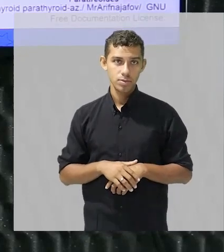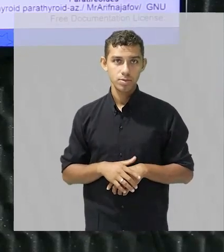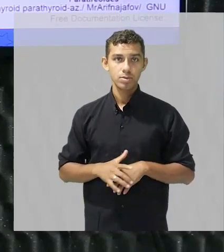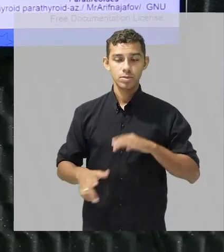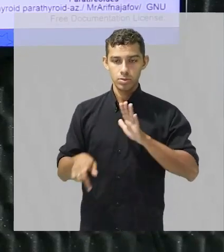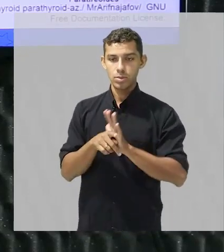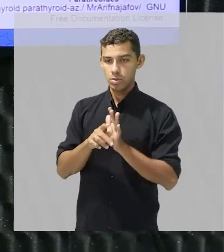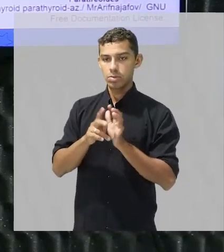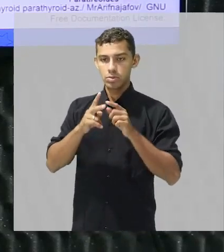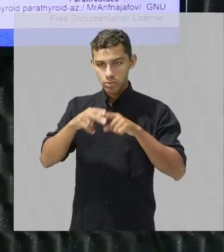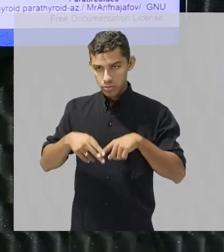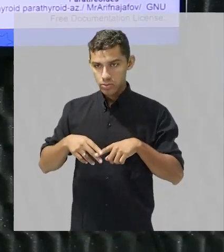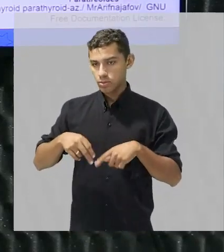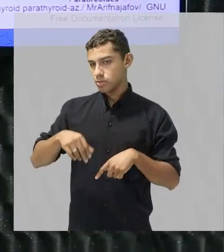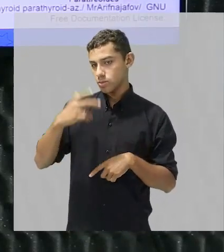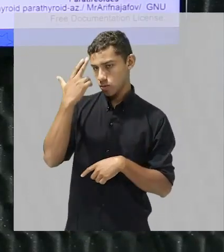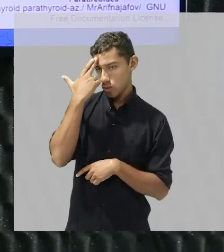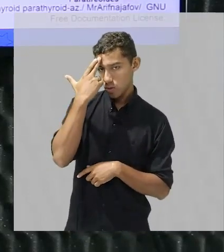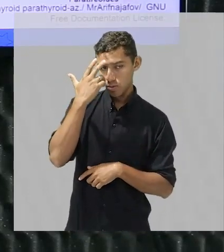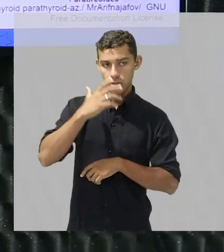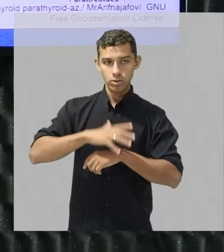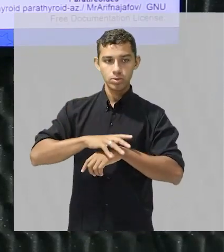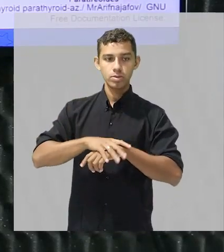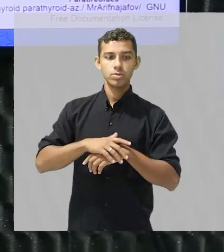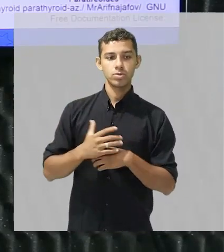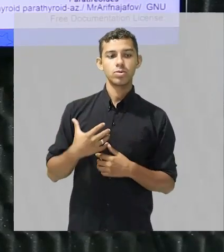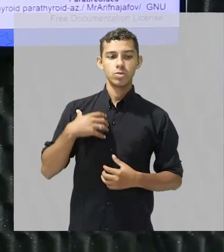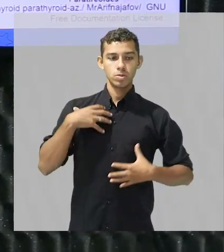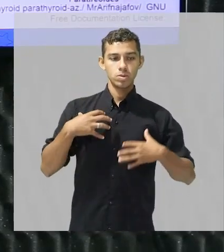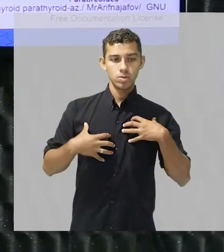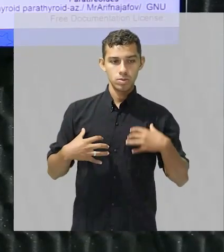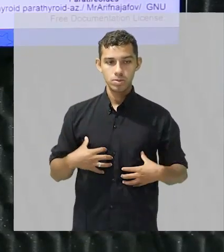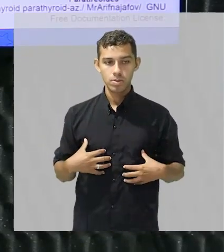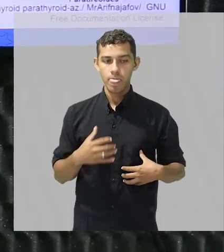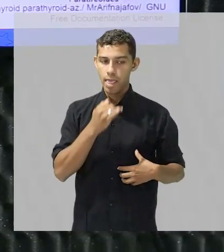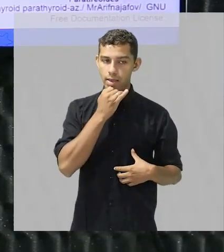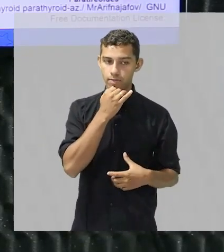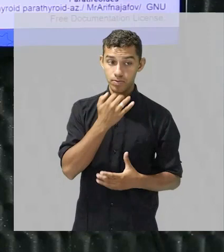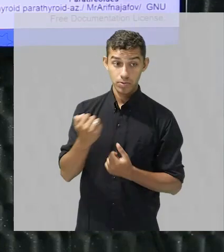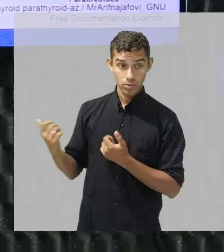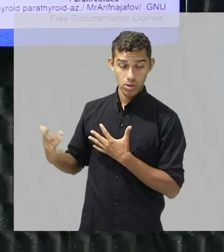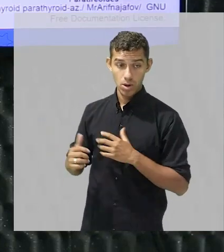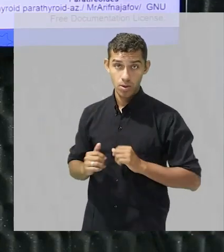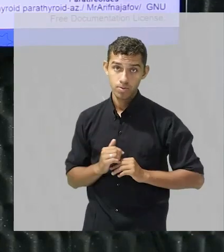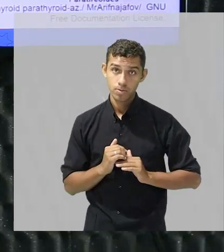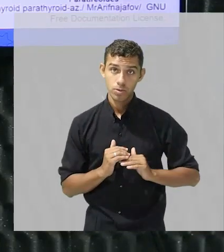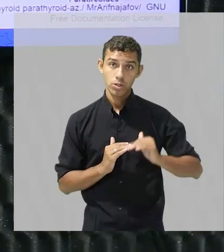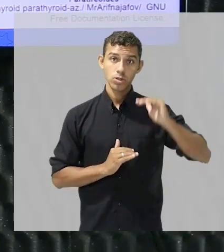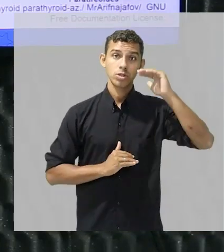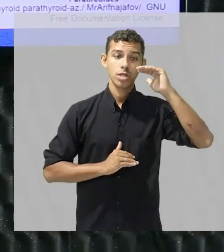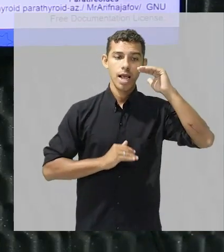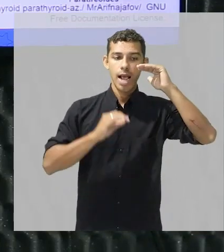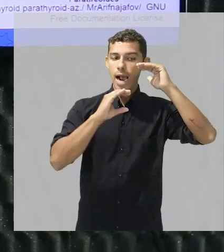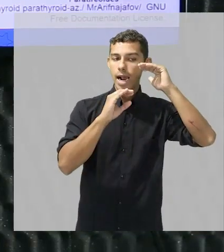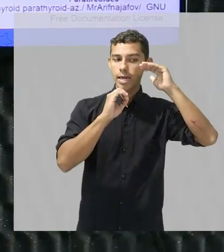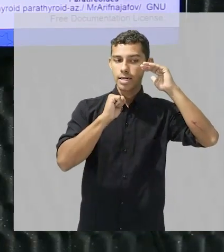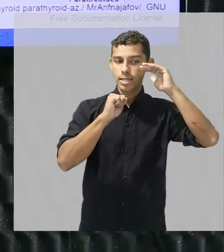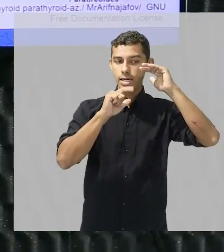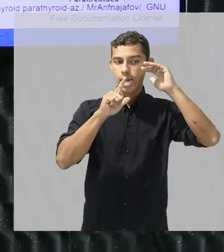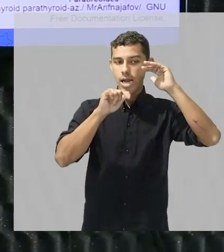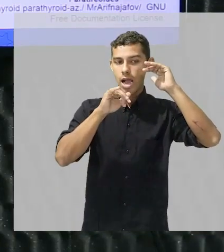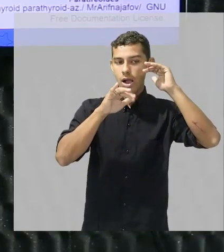realizam o controle dos níveis normais de cálcio no organismo. É mais ou menos assim, aumentando o cálcio no sangue, nós temos